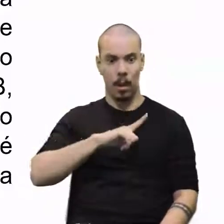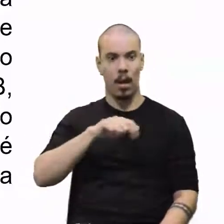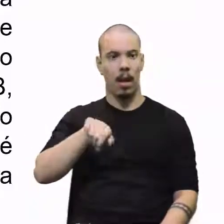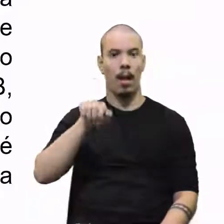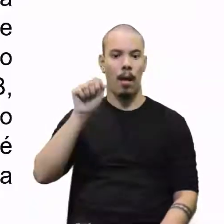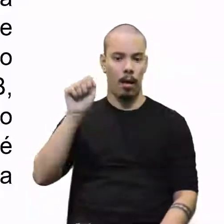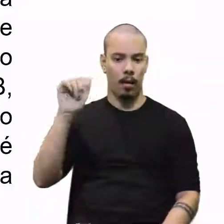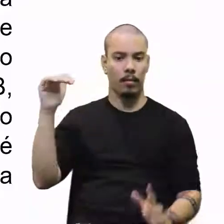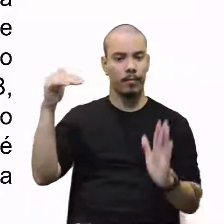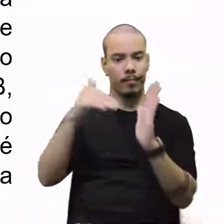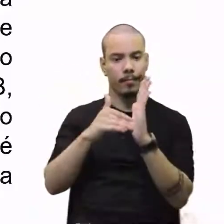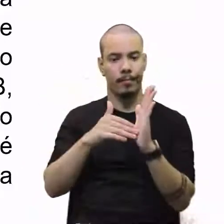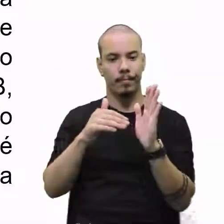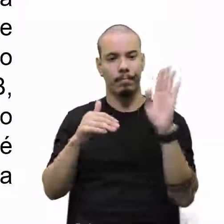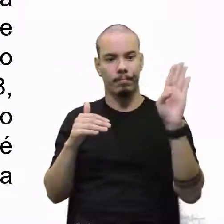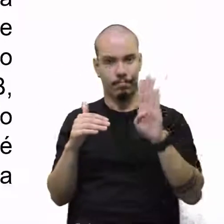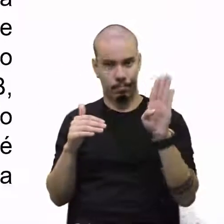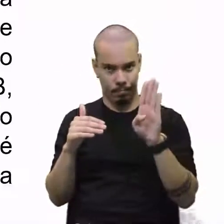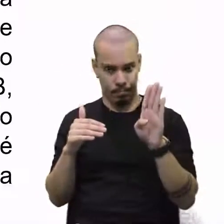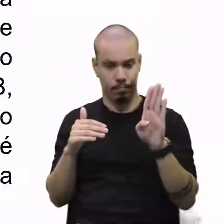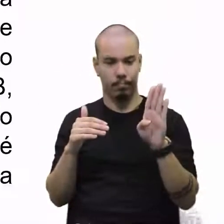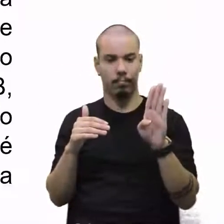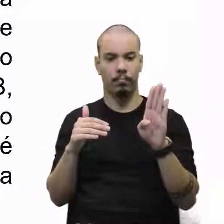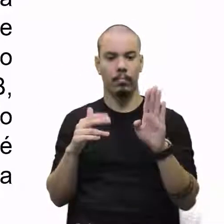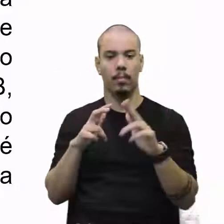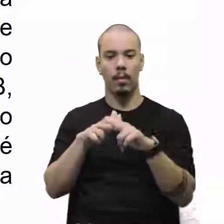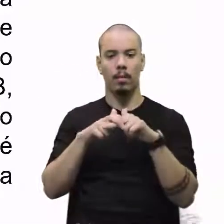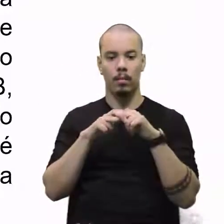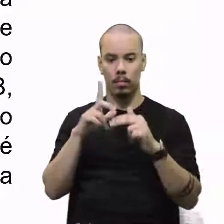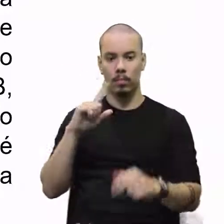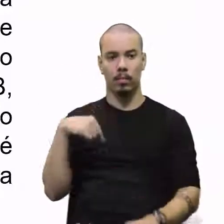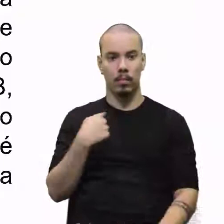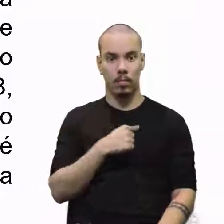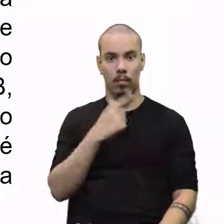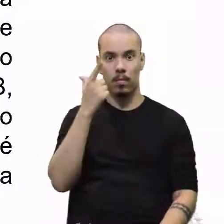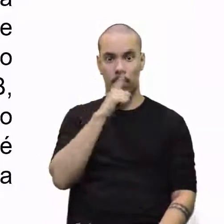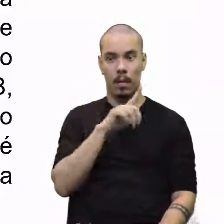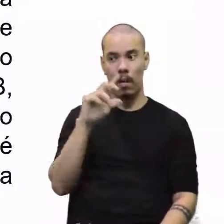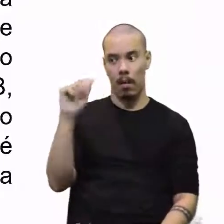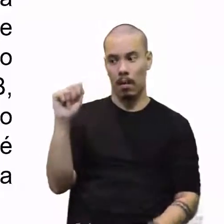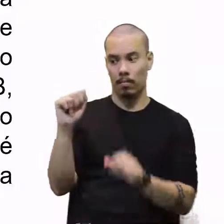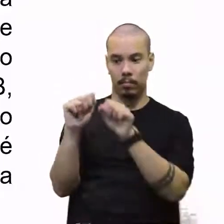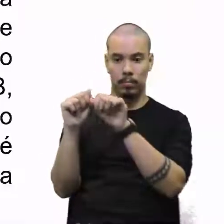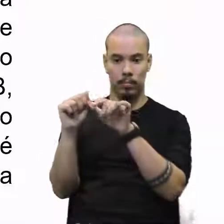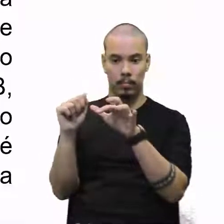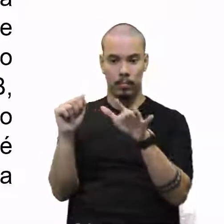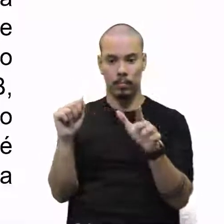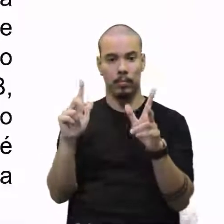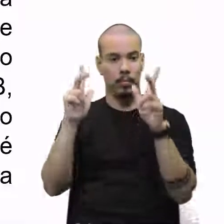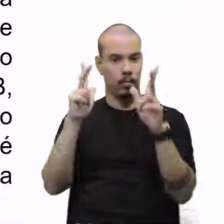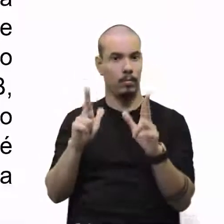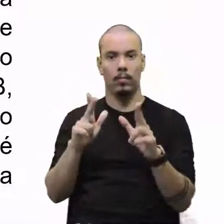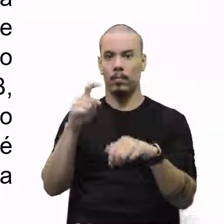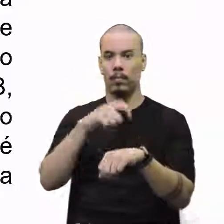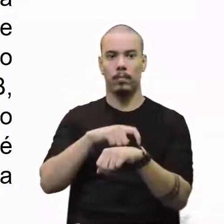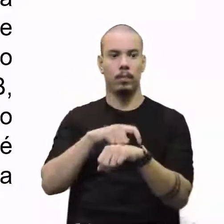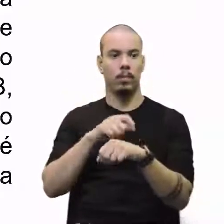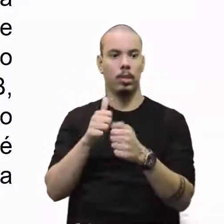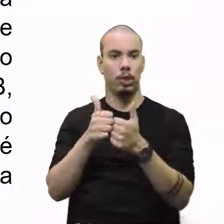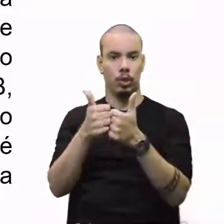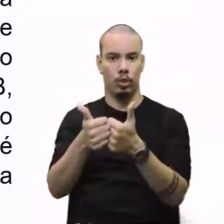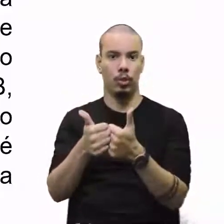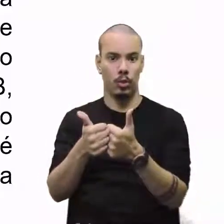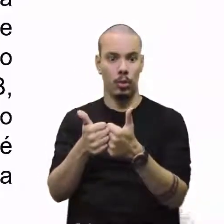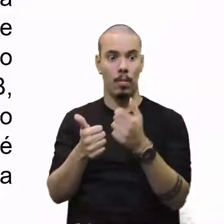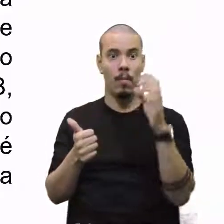unido ao A da bobina e o B unido ao B da bobina. Quer dizer, a corrente que passa em A, passa nas duas bobinas ao mesmo tempo, no mesmo sentido. E